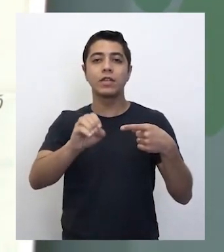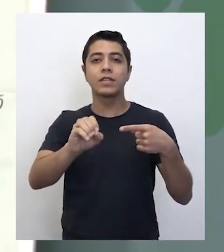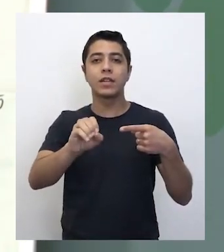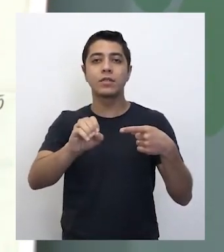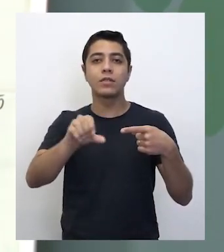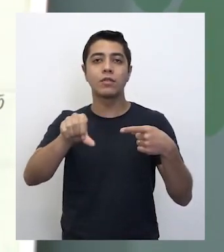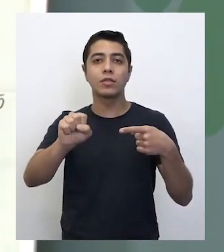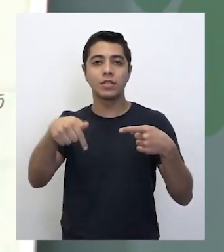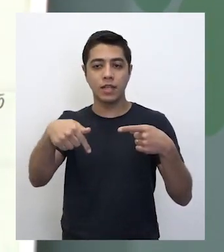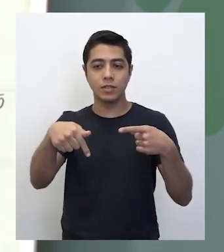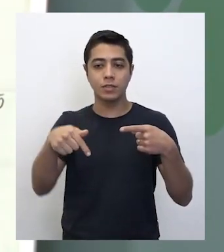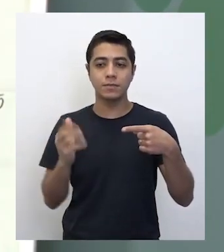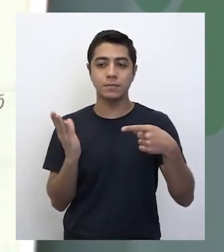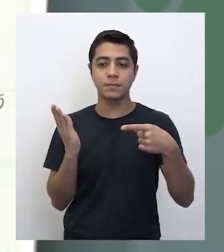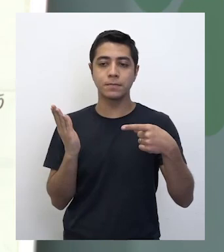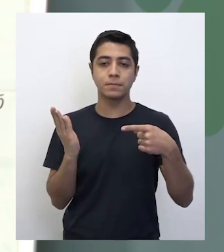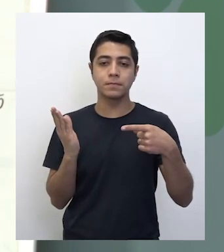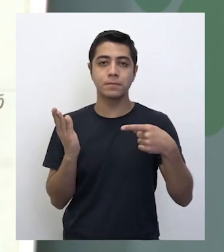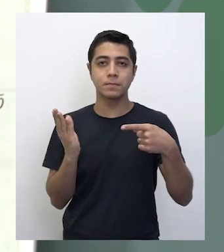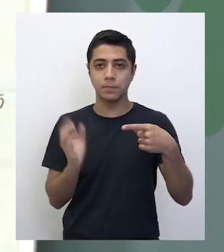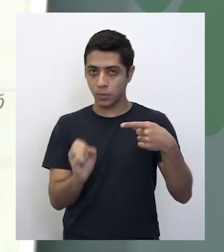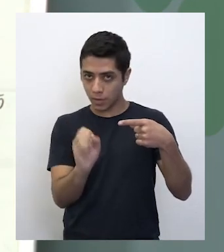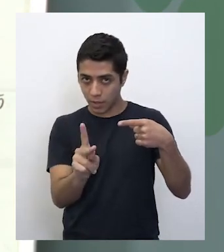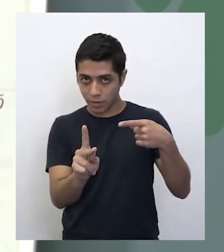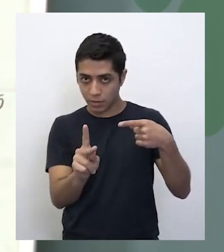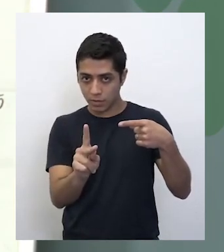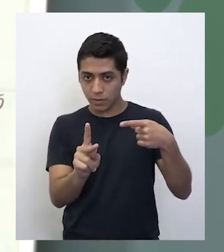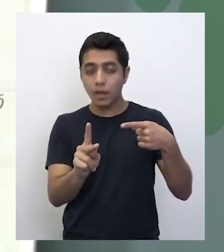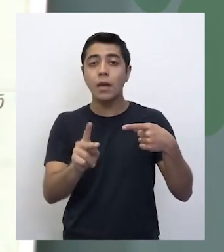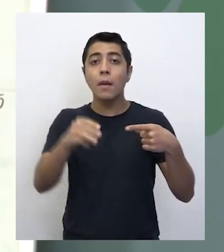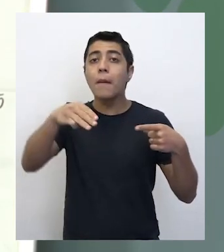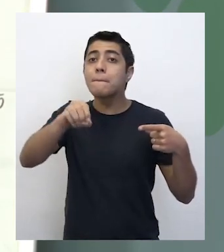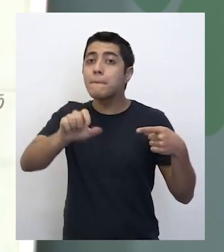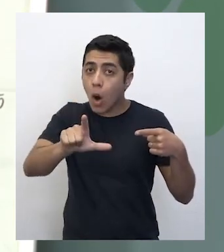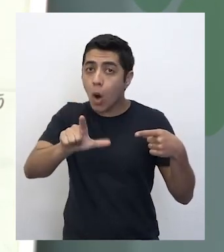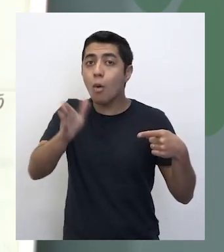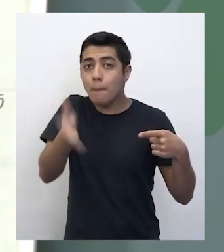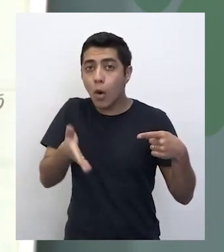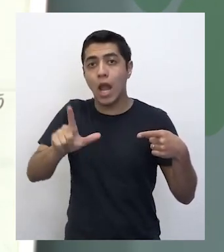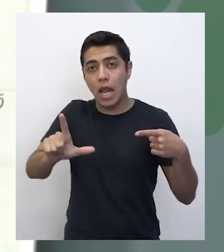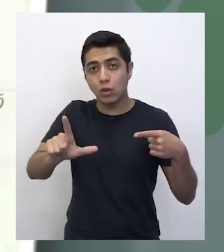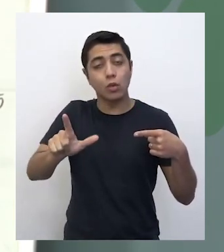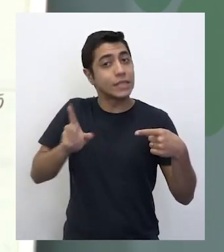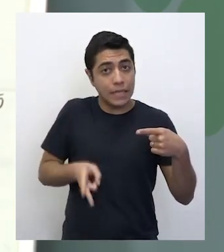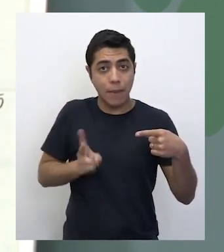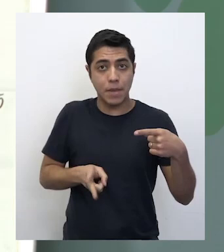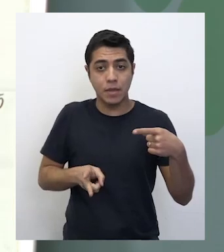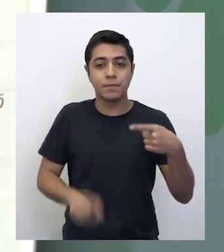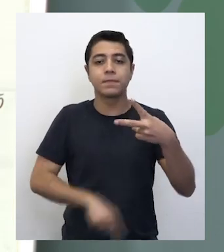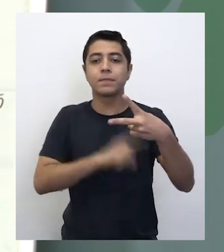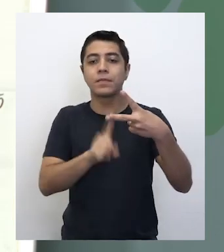0,0987 mol por litro, tá? Sempre na unidade mol por litro. A minha concentração de H+,